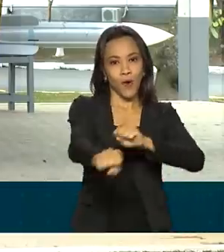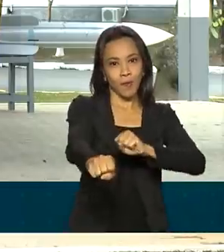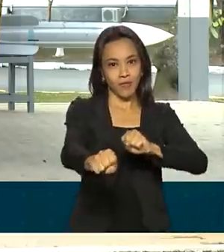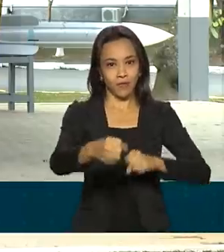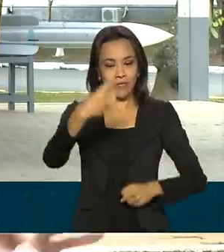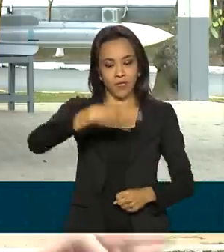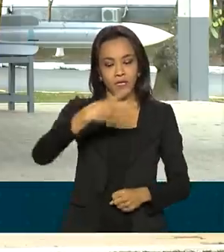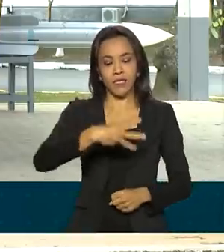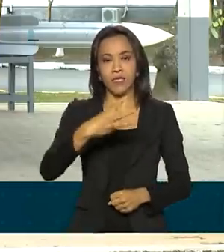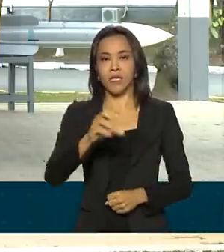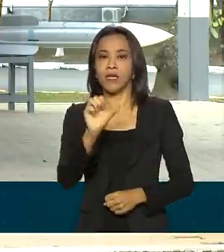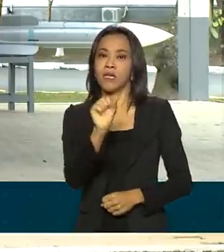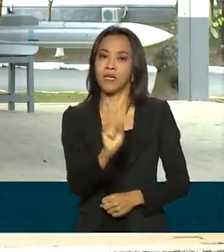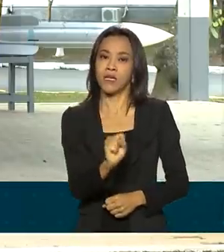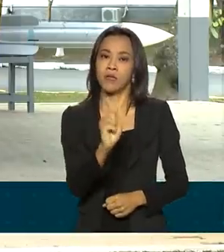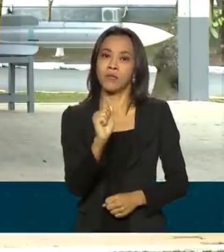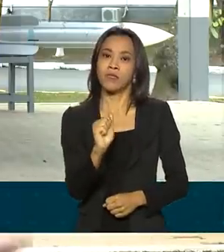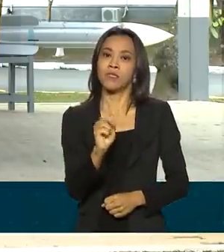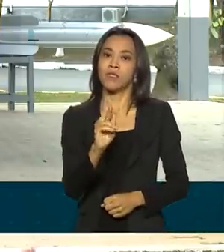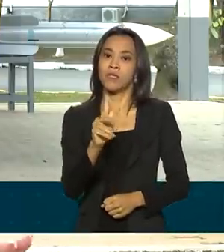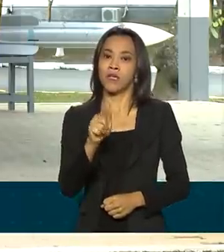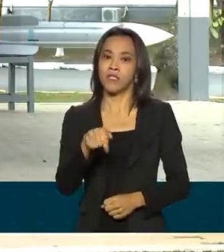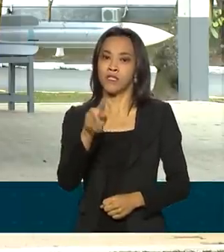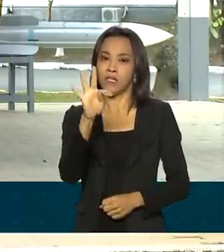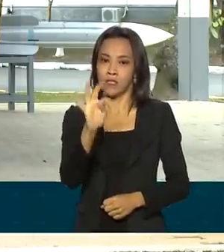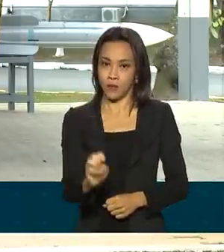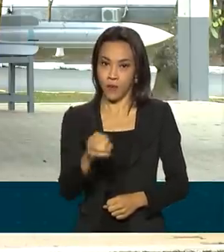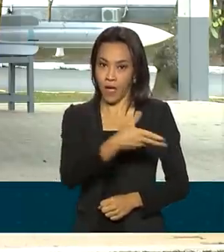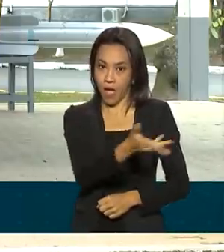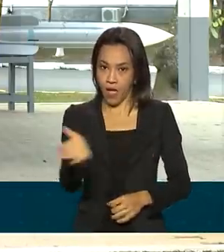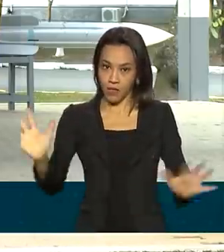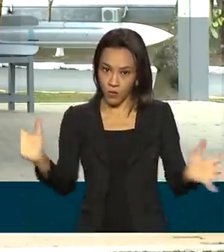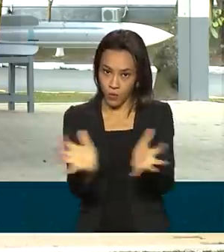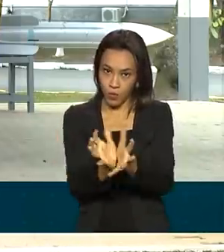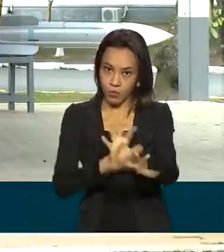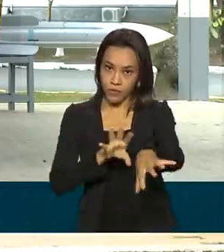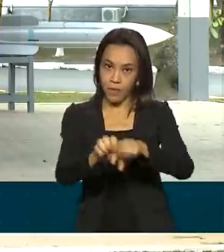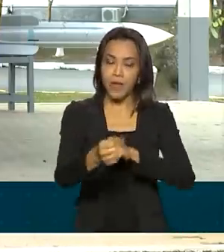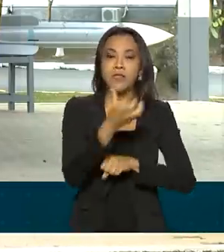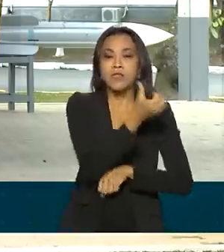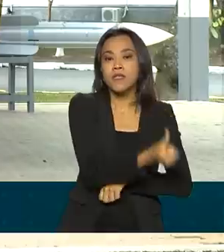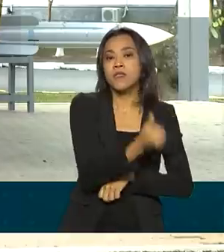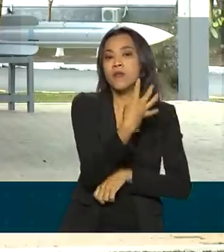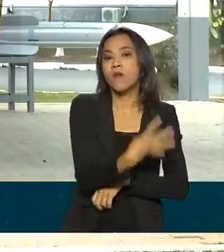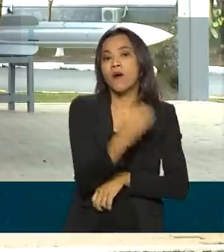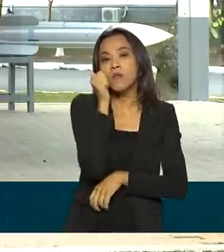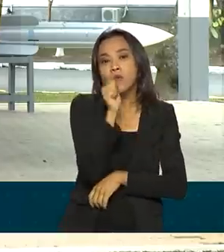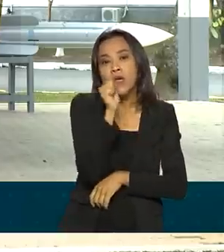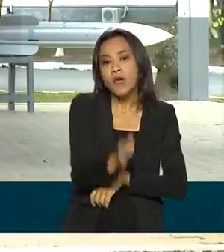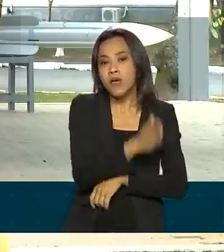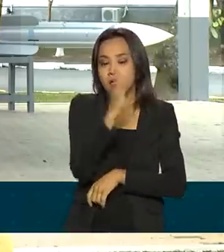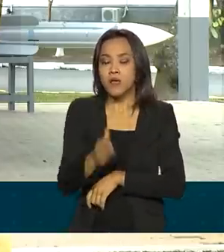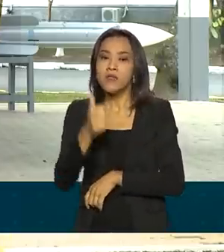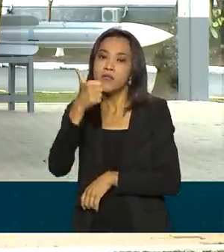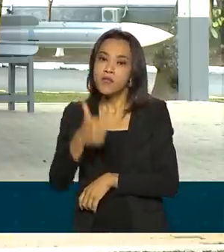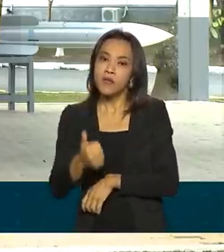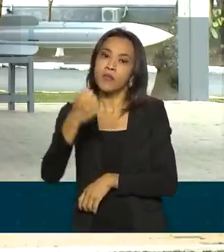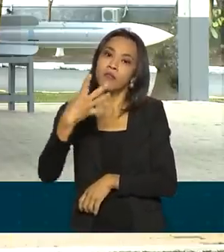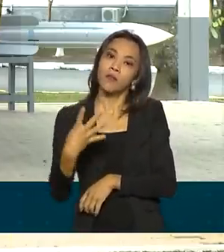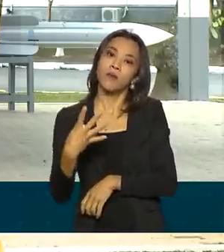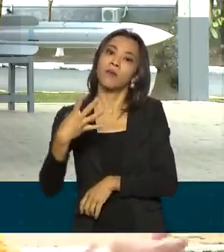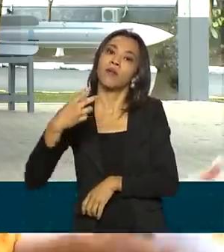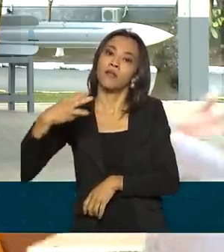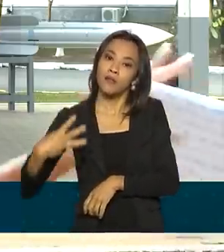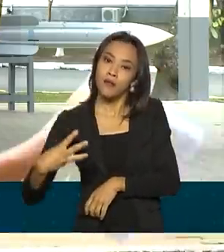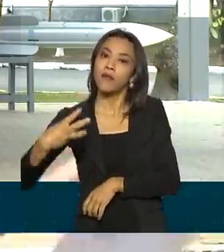3º Sargento essa turma que vai se formar era composta por 64 mulheres e 143 homens